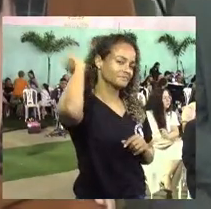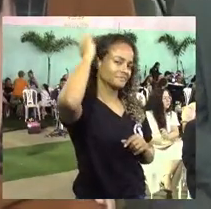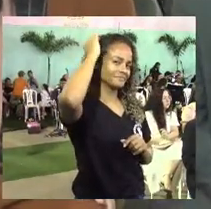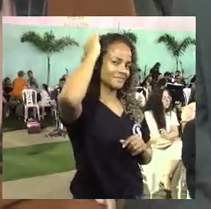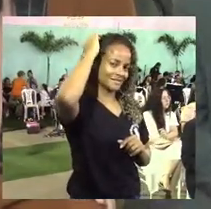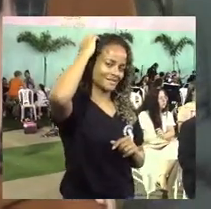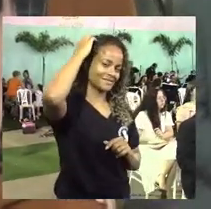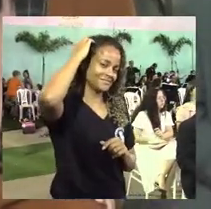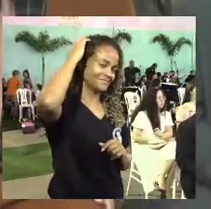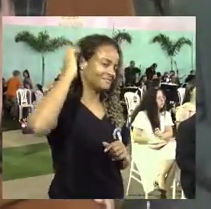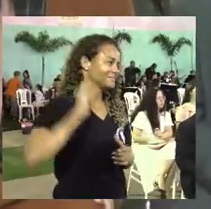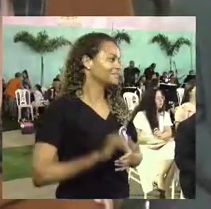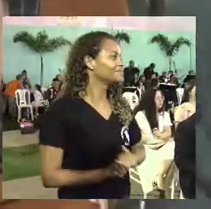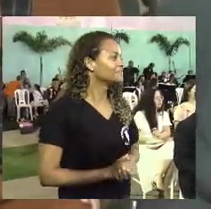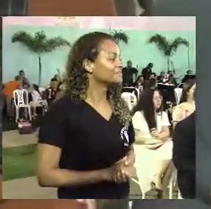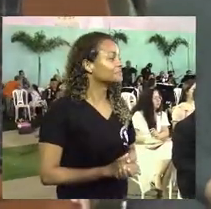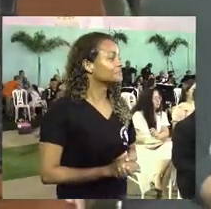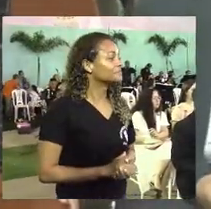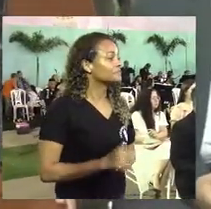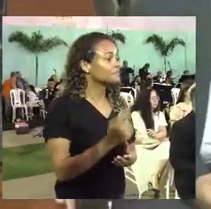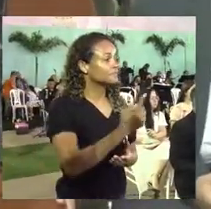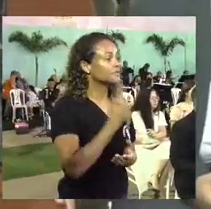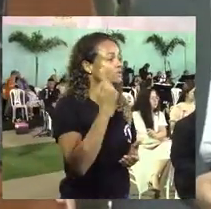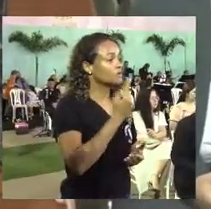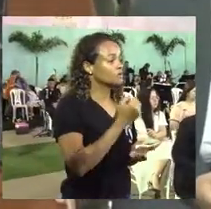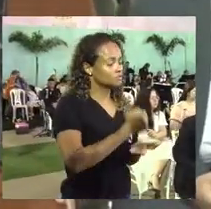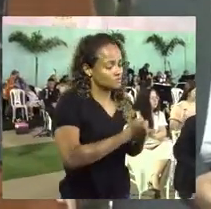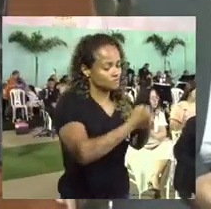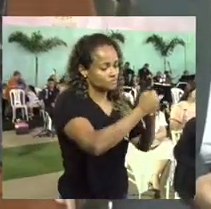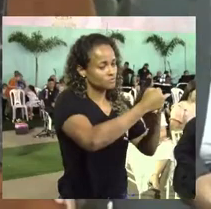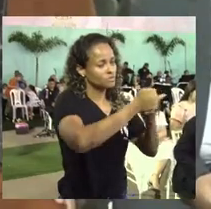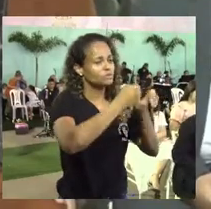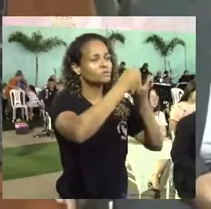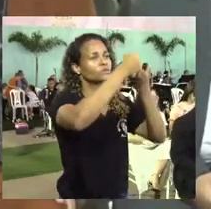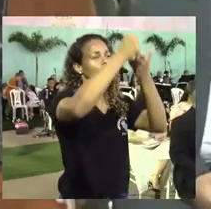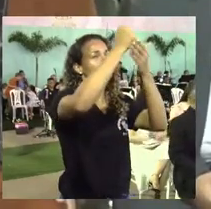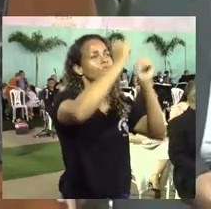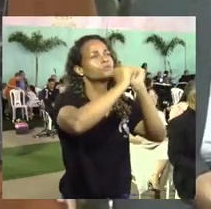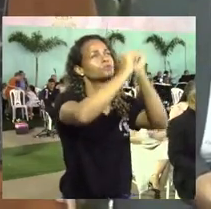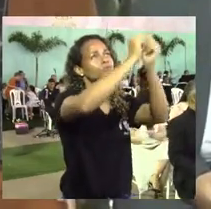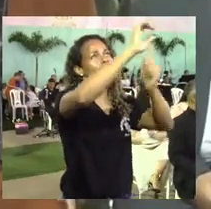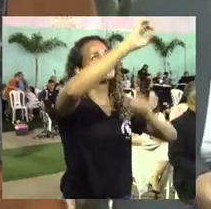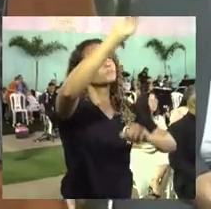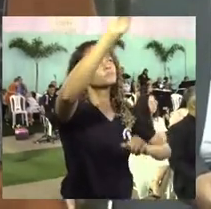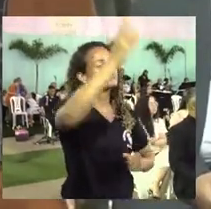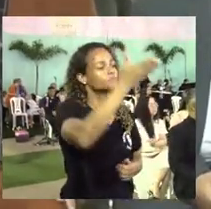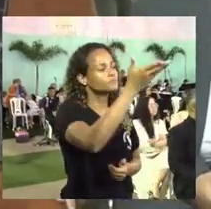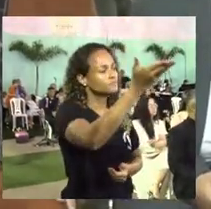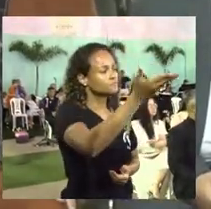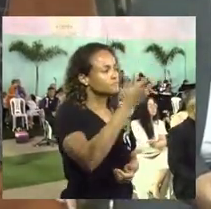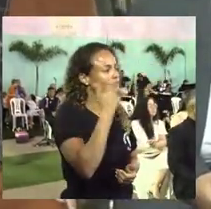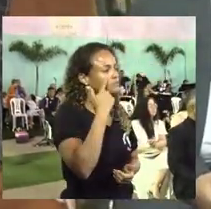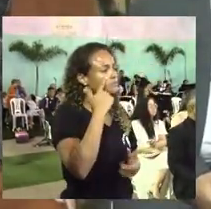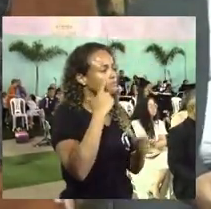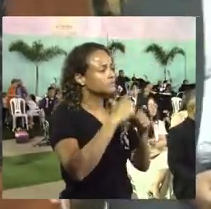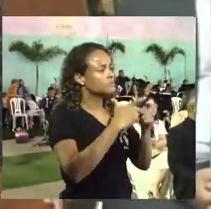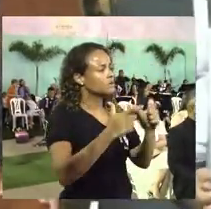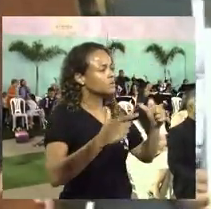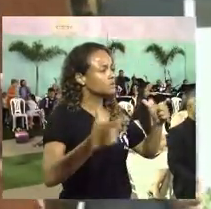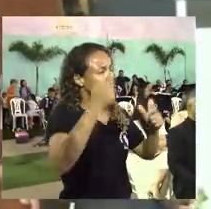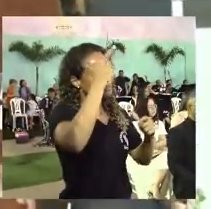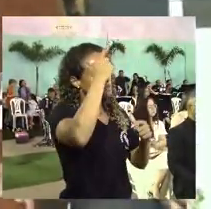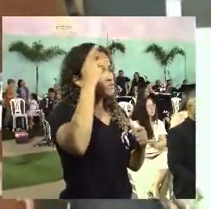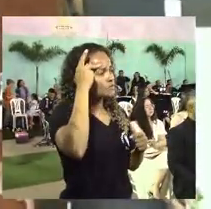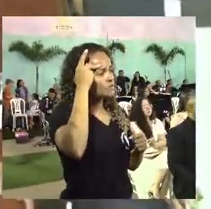transformados os vivos e nós vamos subir ao céu de glória para todo sempre olha multidão de alma chegando ali olha um